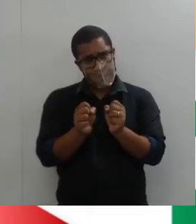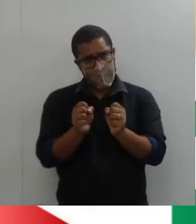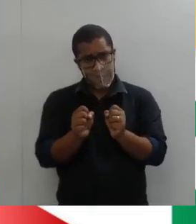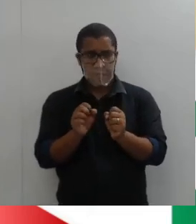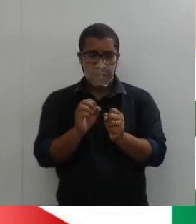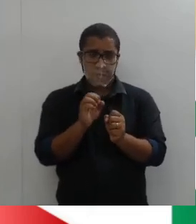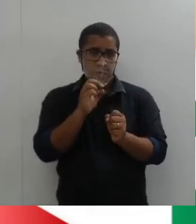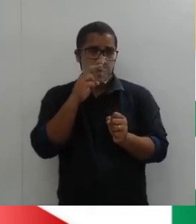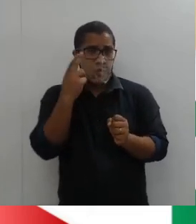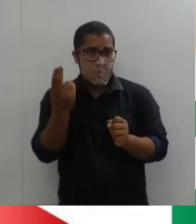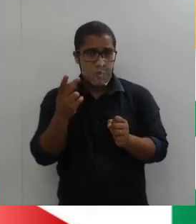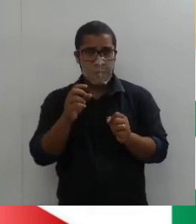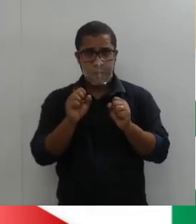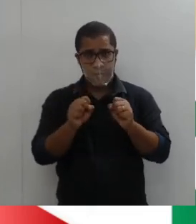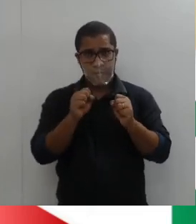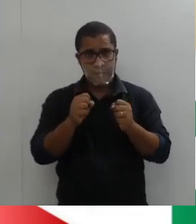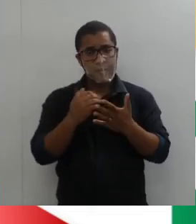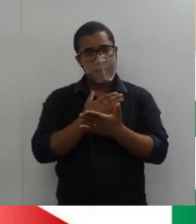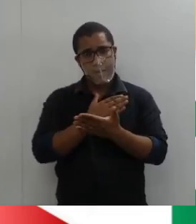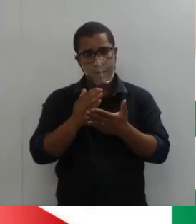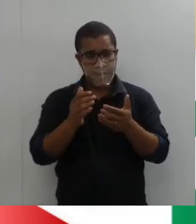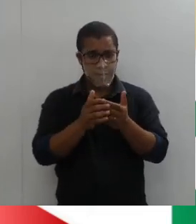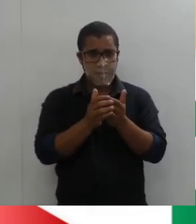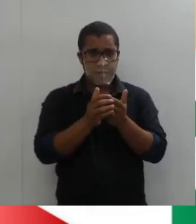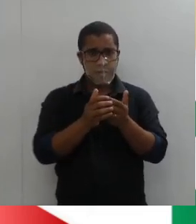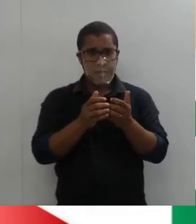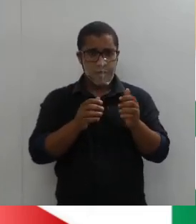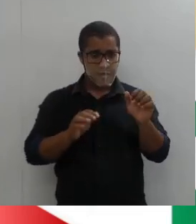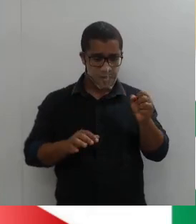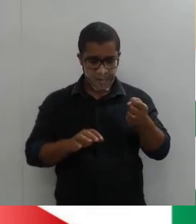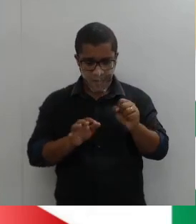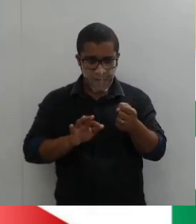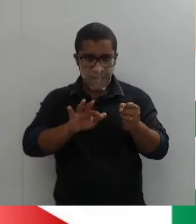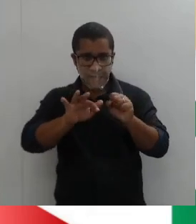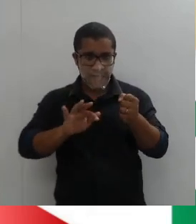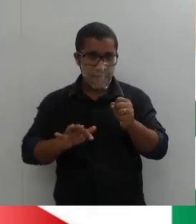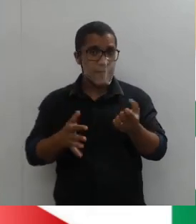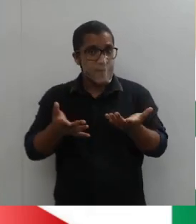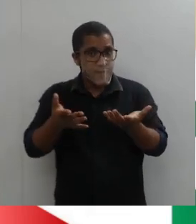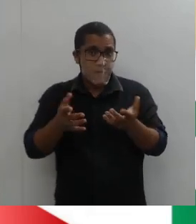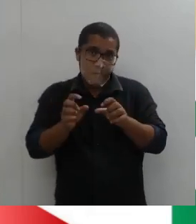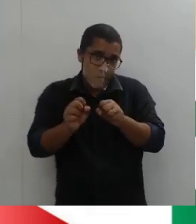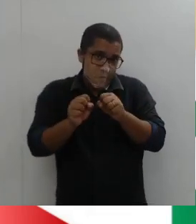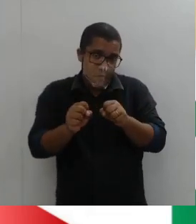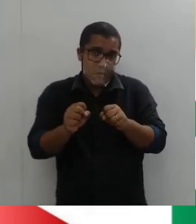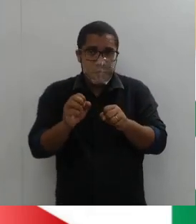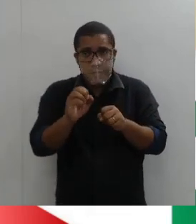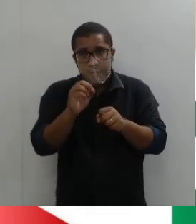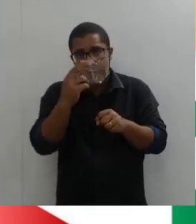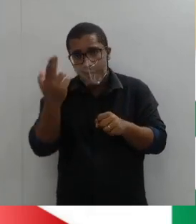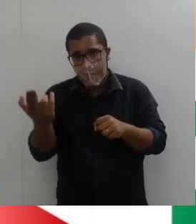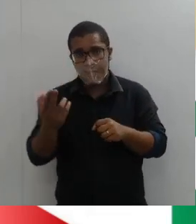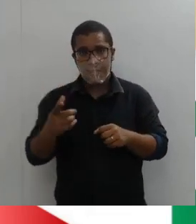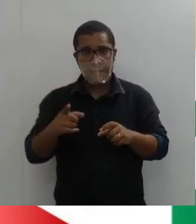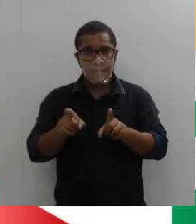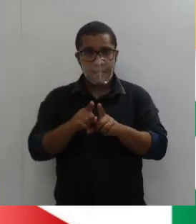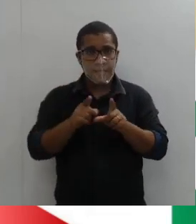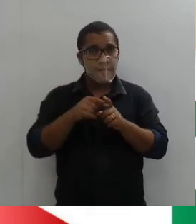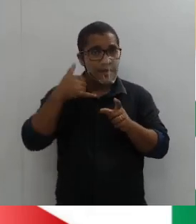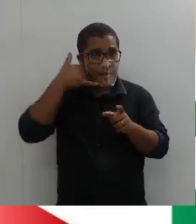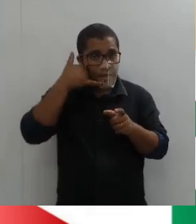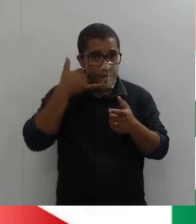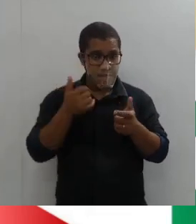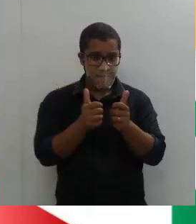no videogame chamado, né, pode ser num fliperama, pode ser no próprio